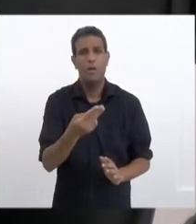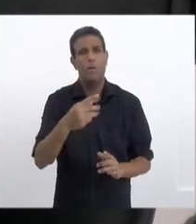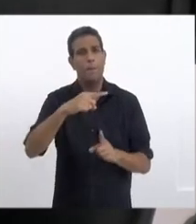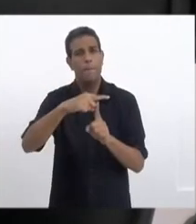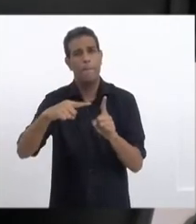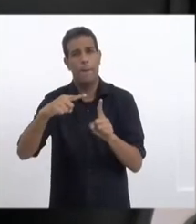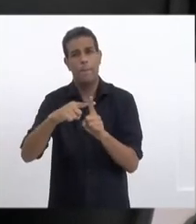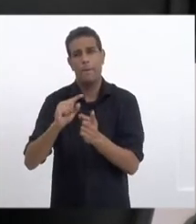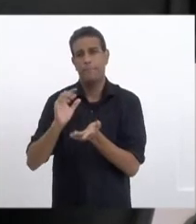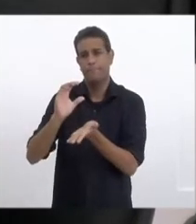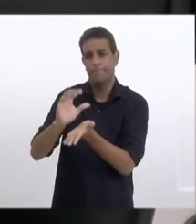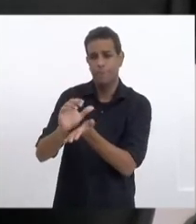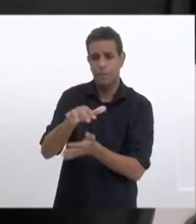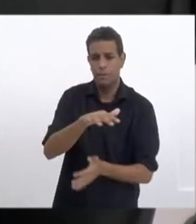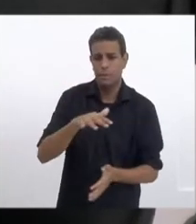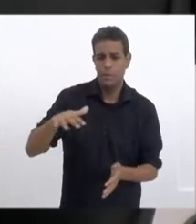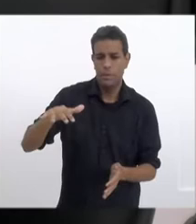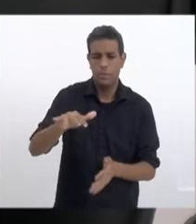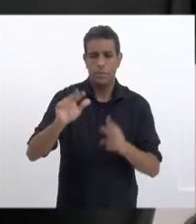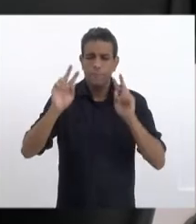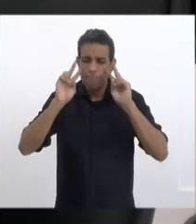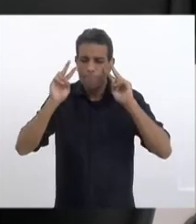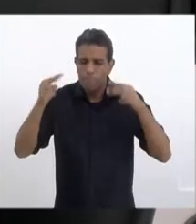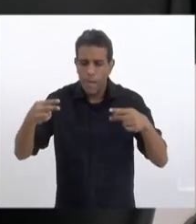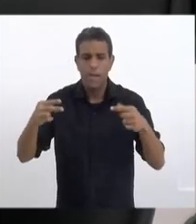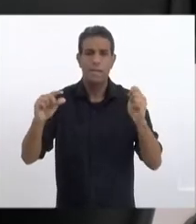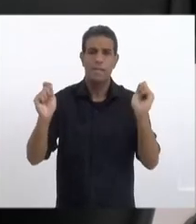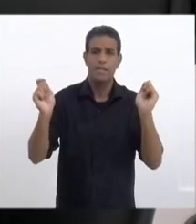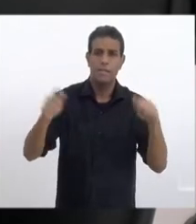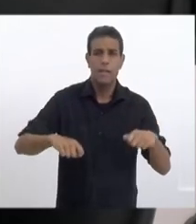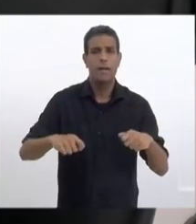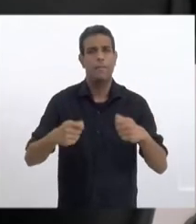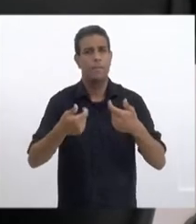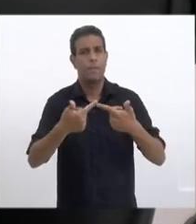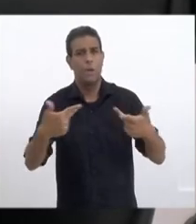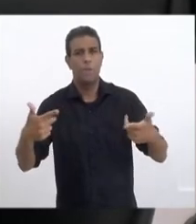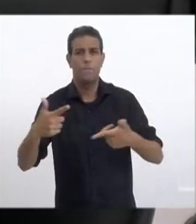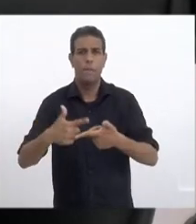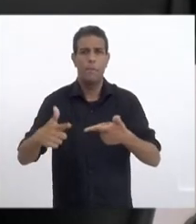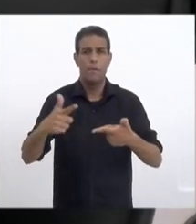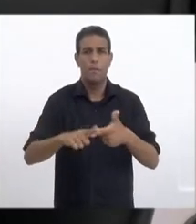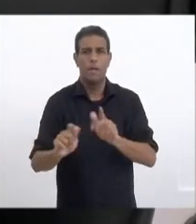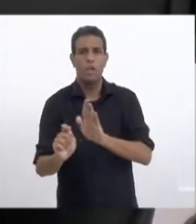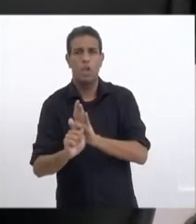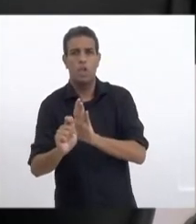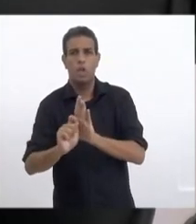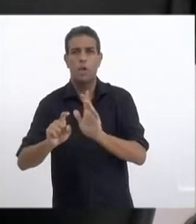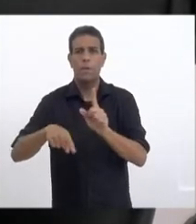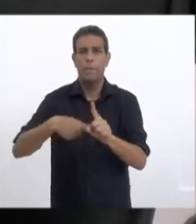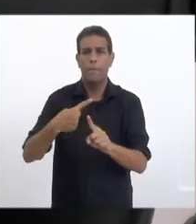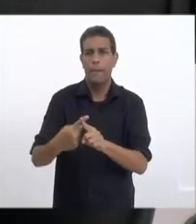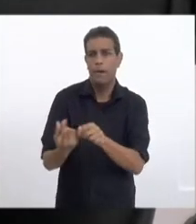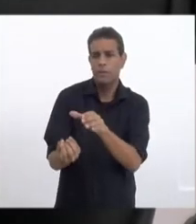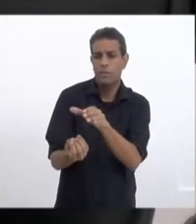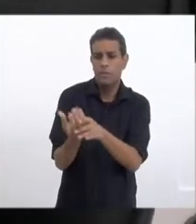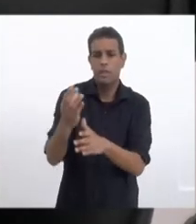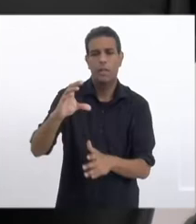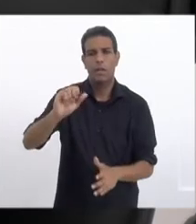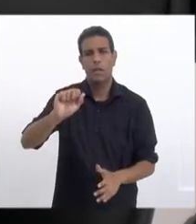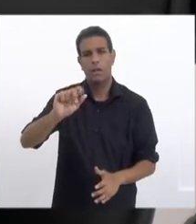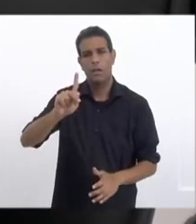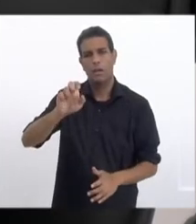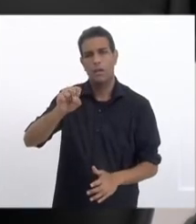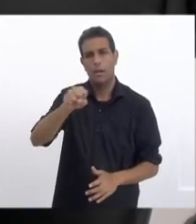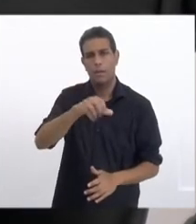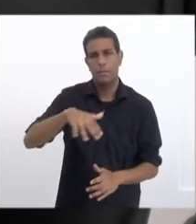para a realização de espaços para pessoas dependentes químicas, para abertura de novos CAPs, mostrando a